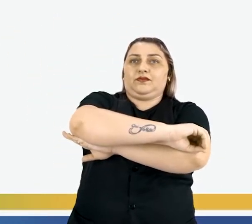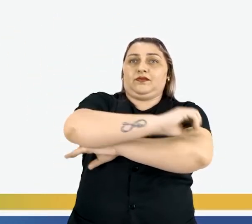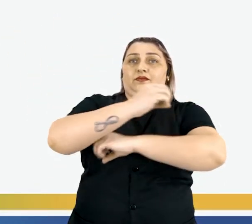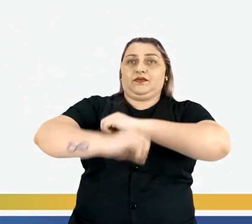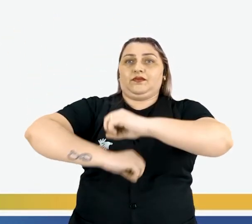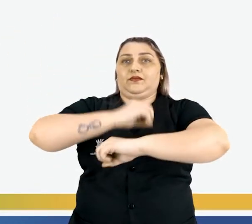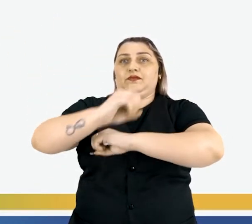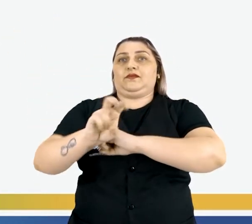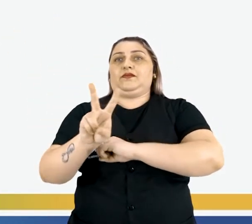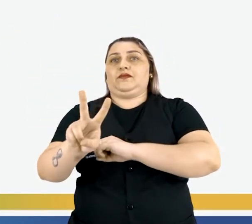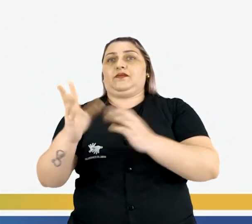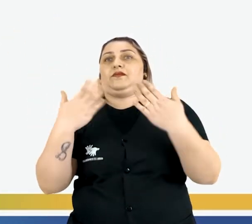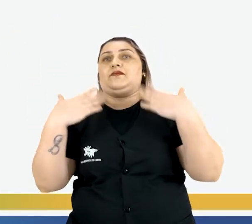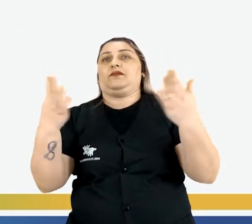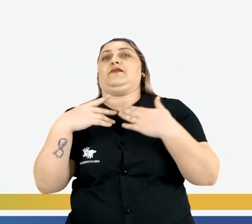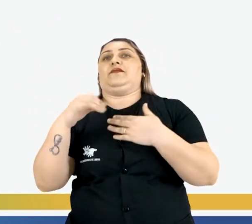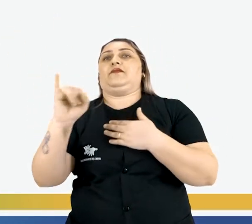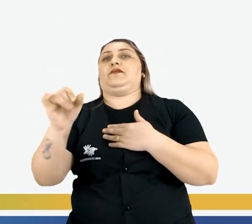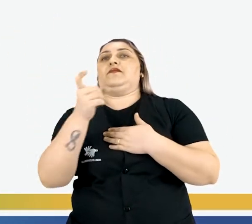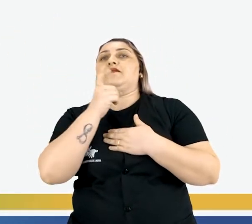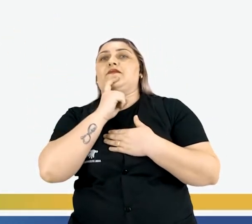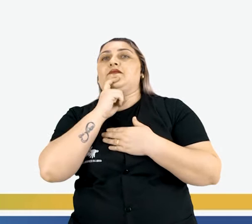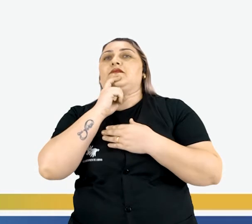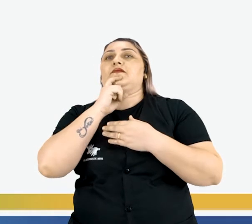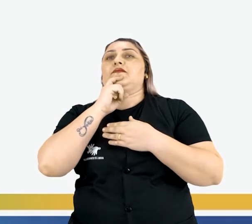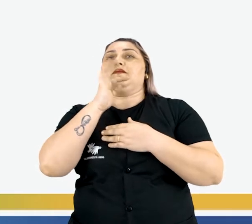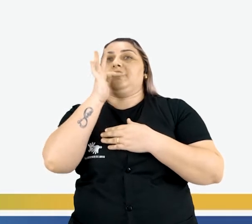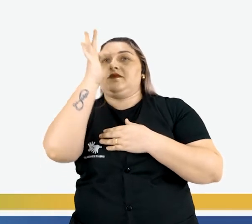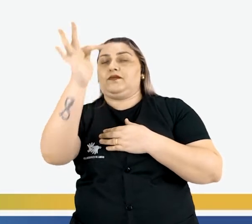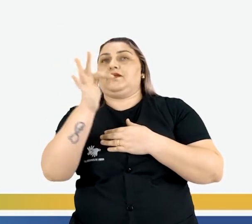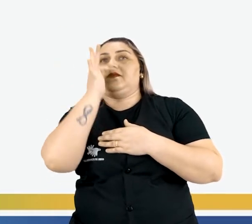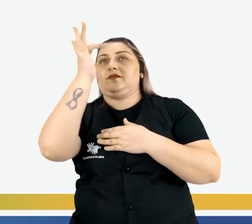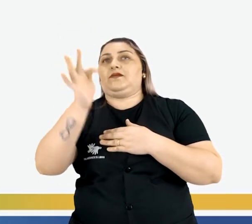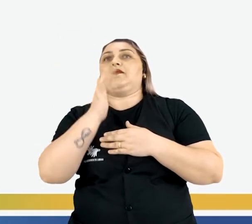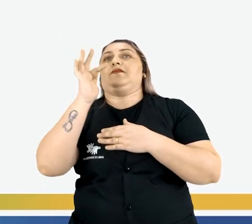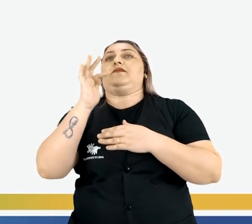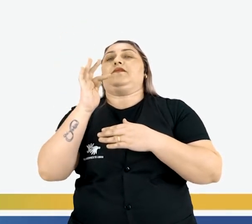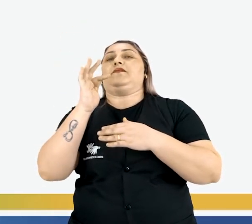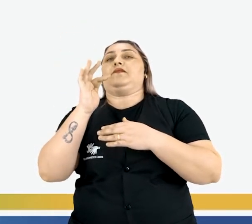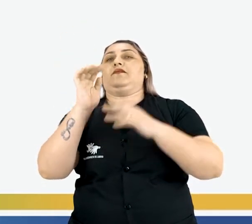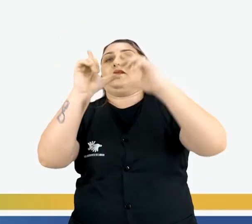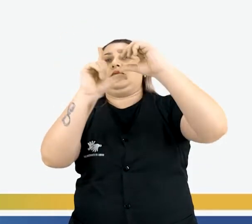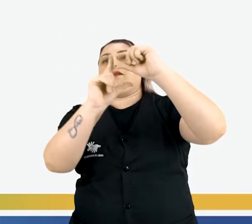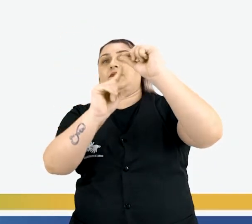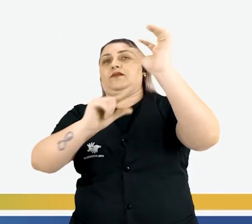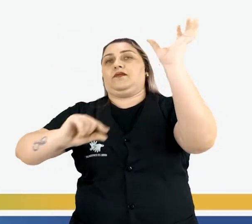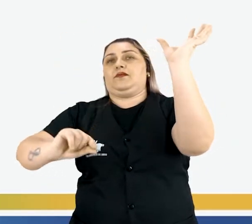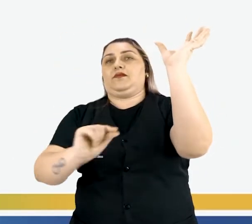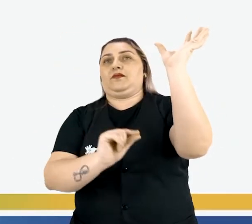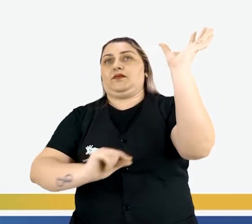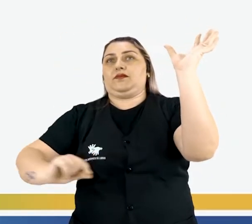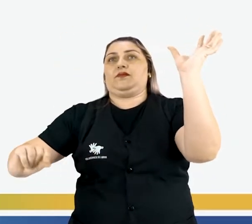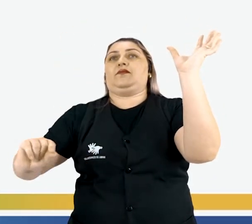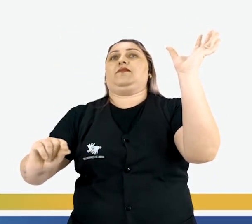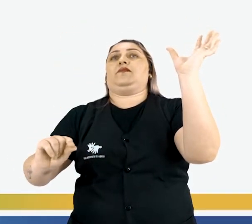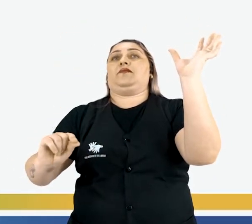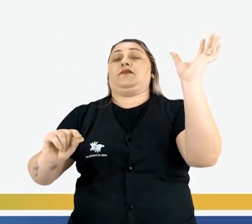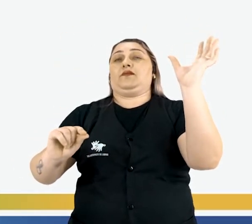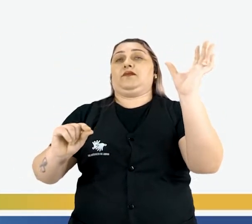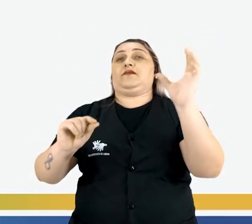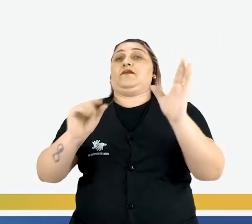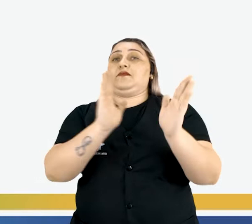ano, verão, outono, inverno e primavera, e as fases da lua, que é a crescente, a cheia,